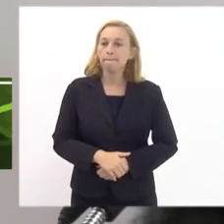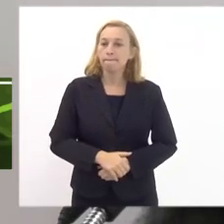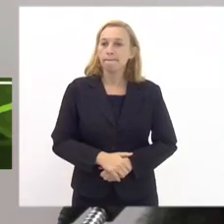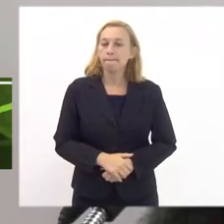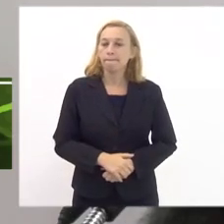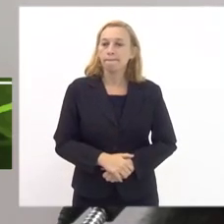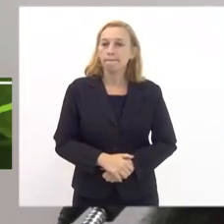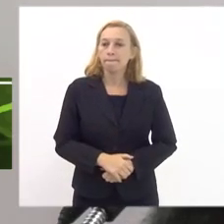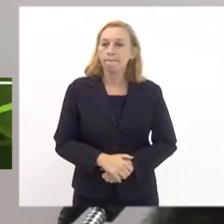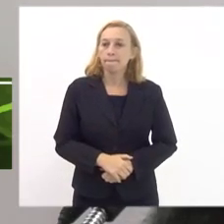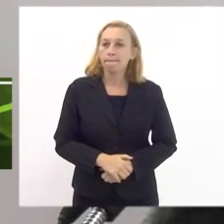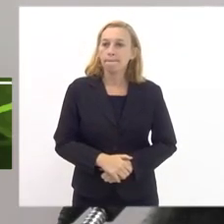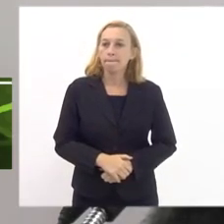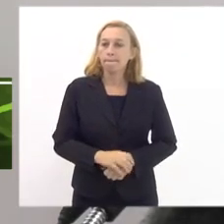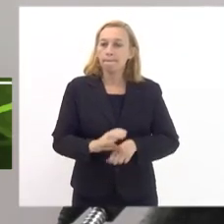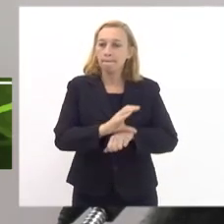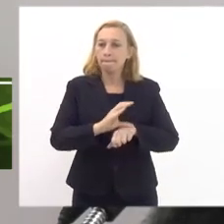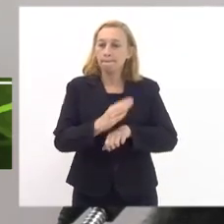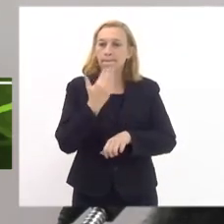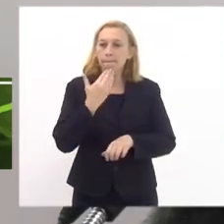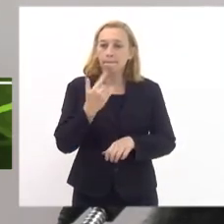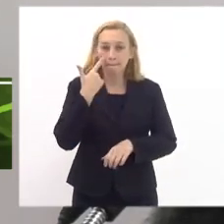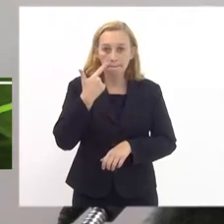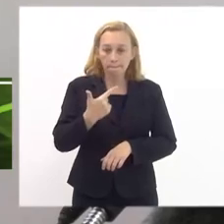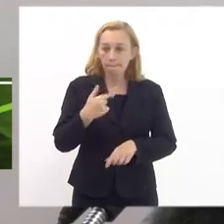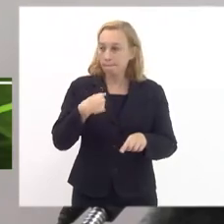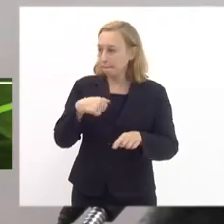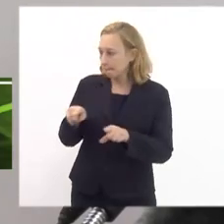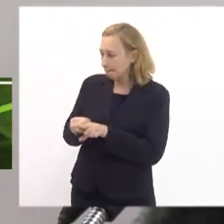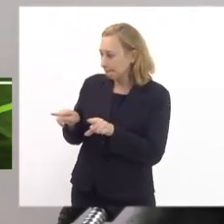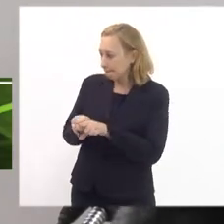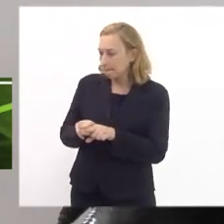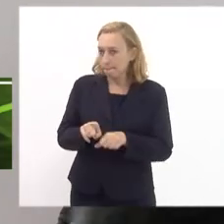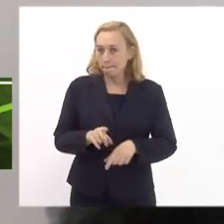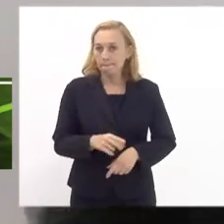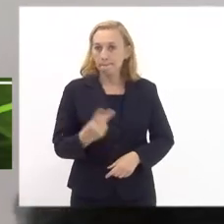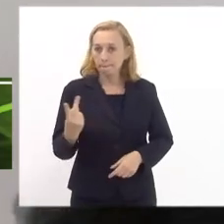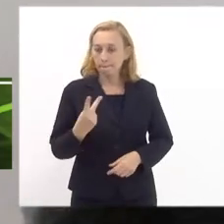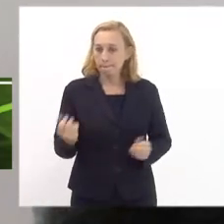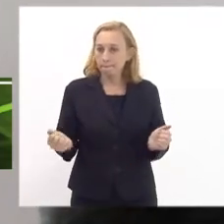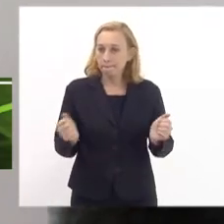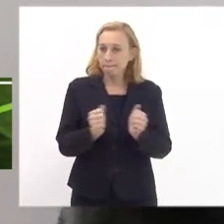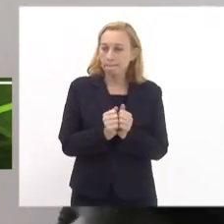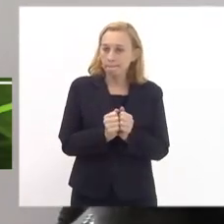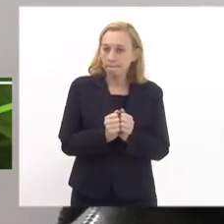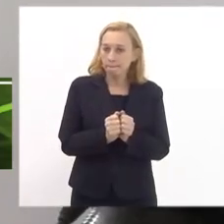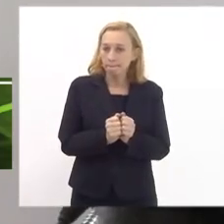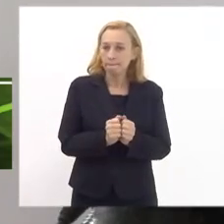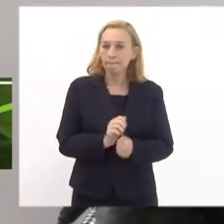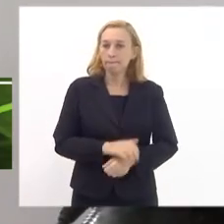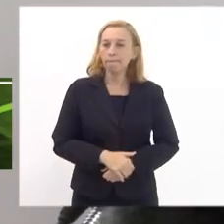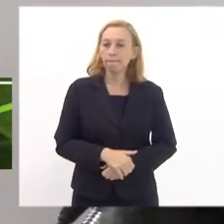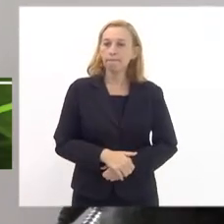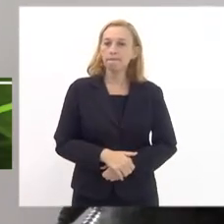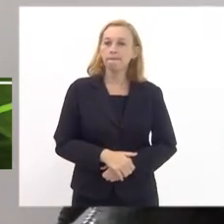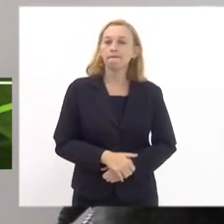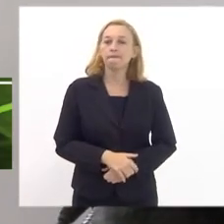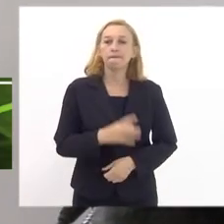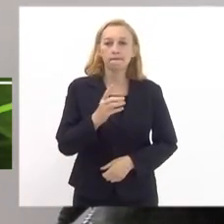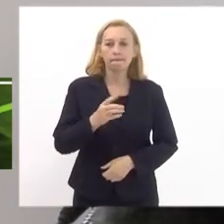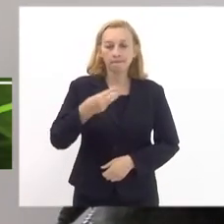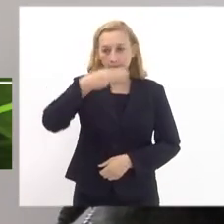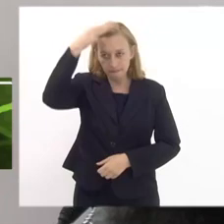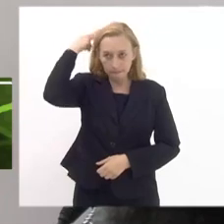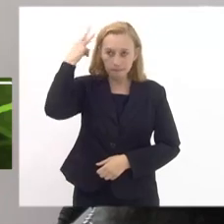O parecer pela constitucionalidade, eu vou pedir vistas. Eu também. Deputado, vistas conjuntas, Márcio Pacheco, deputado Luiz